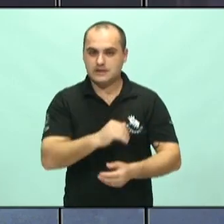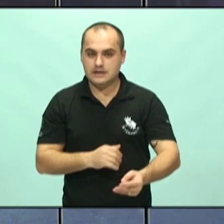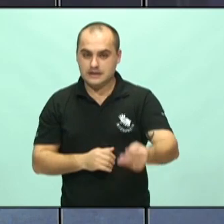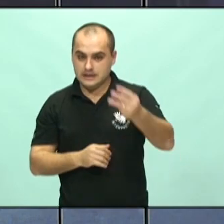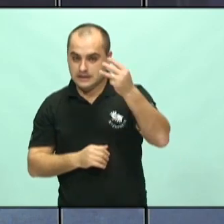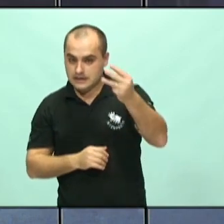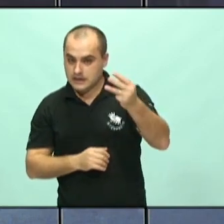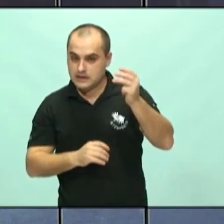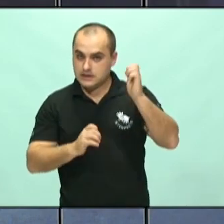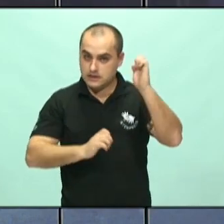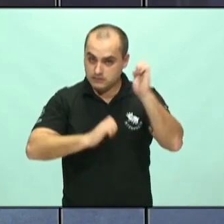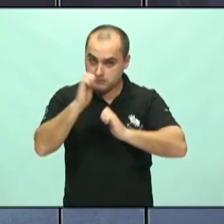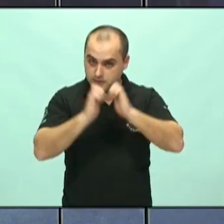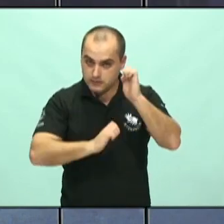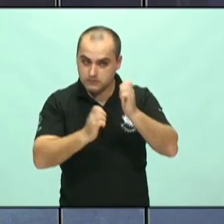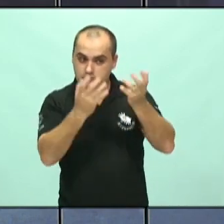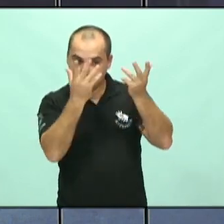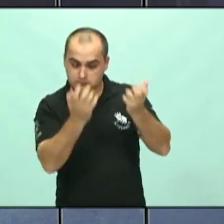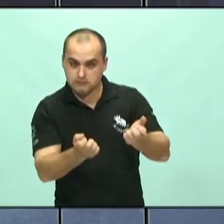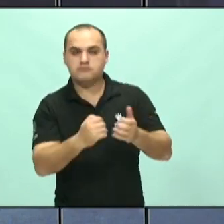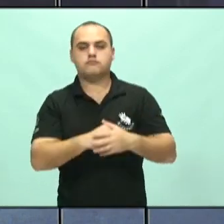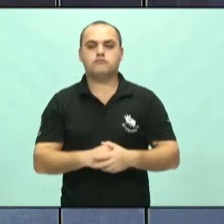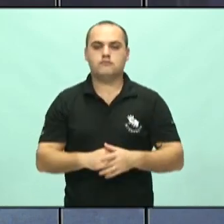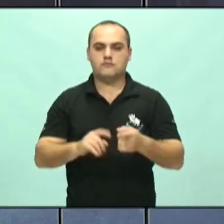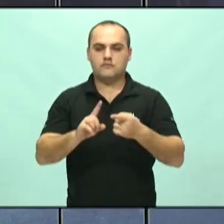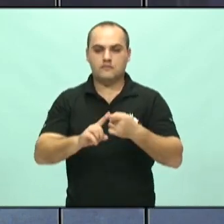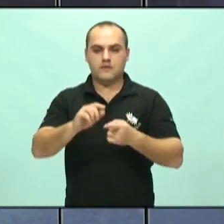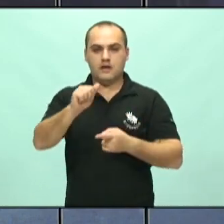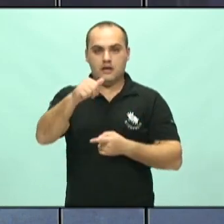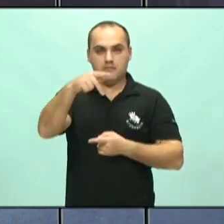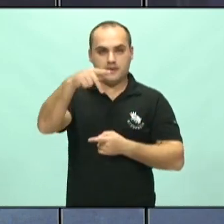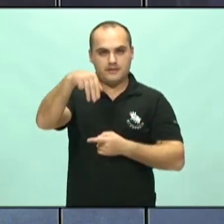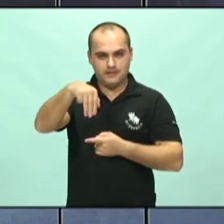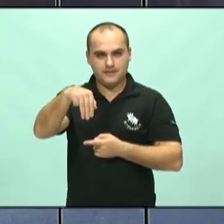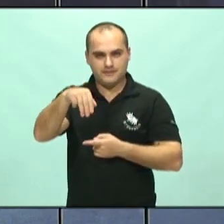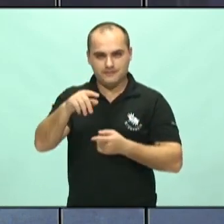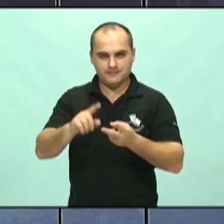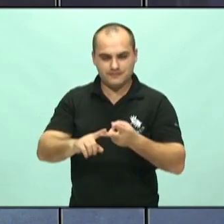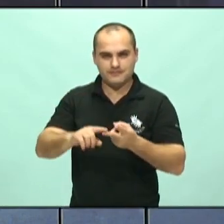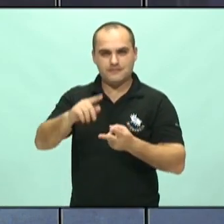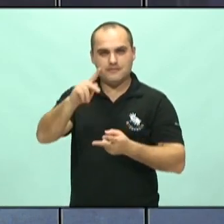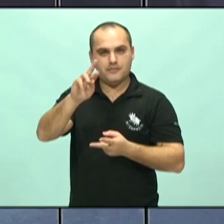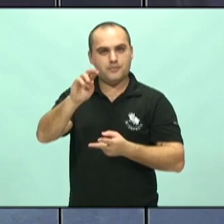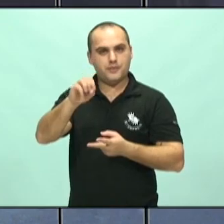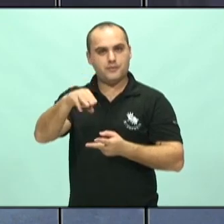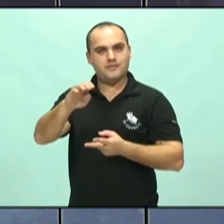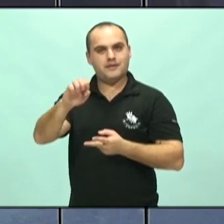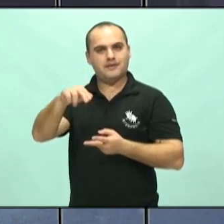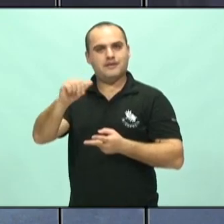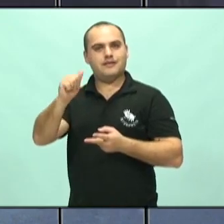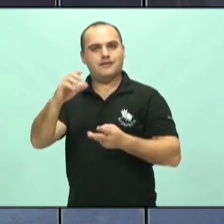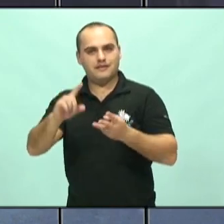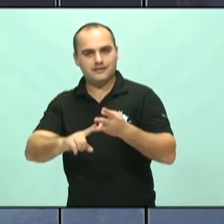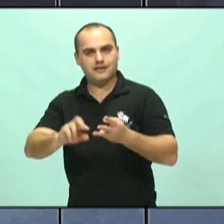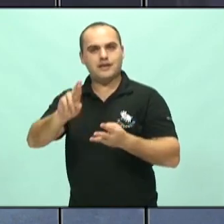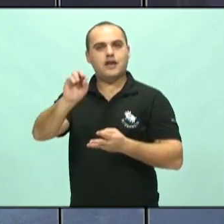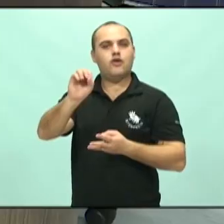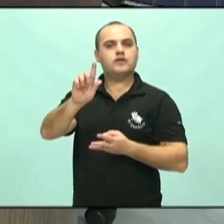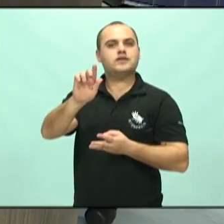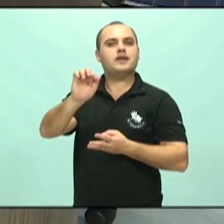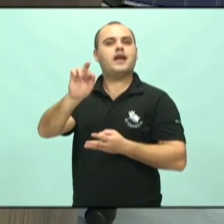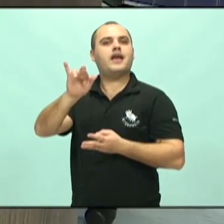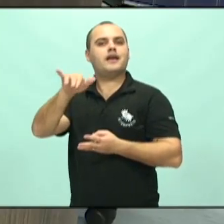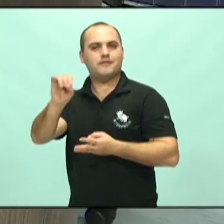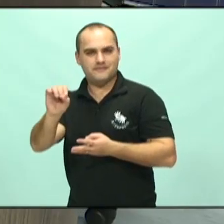empresas fizeram a renúncia fiscal para esse projeto, que é a IPM Terminals, a Promenac Canvel e a empresa Rogério Felipe. Que